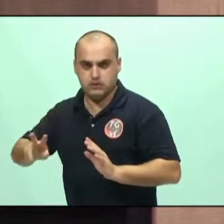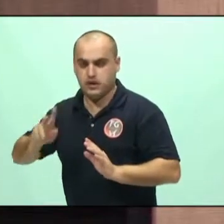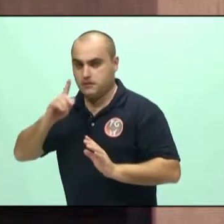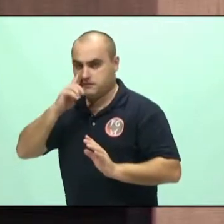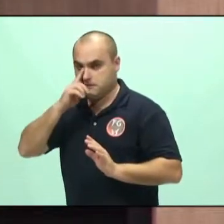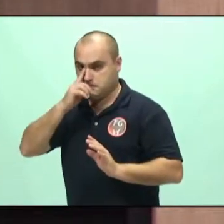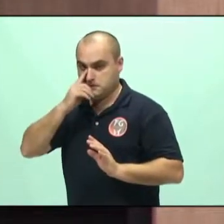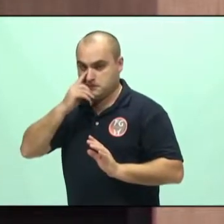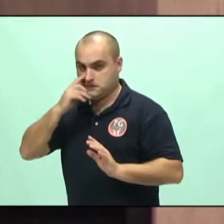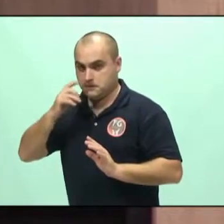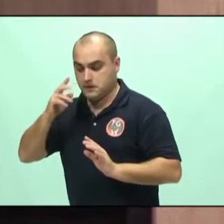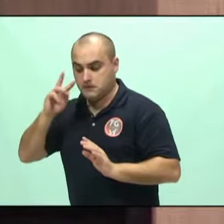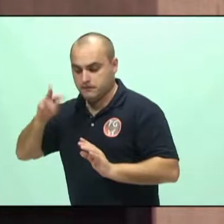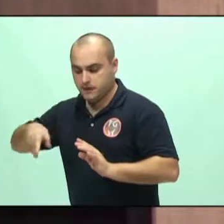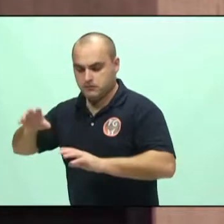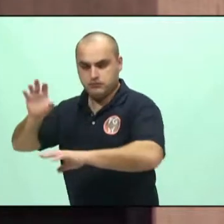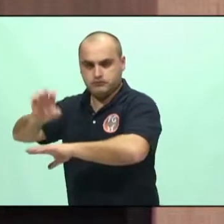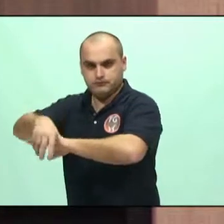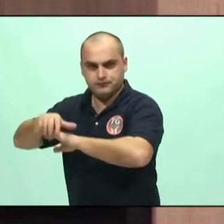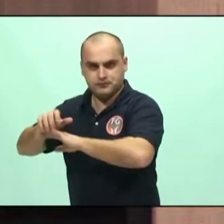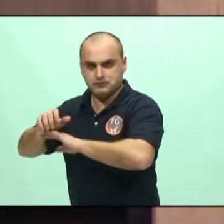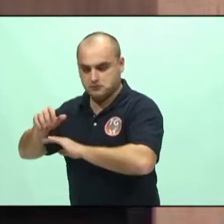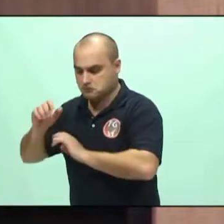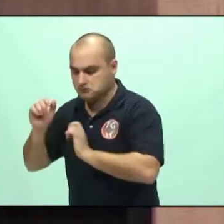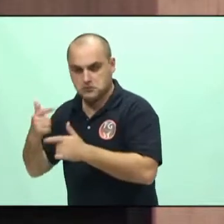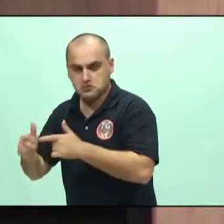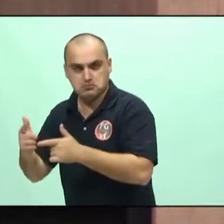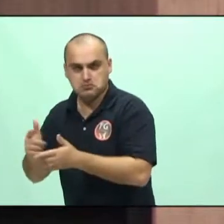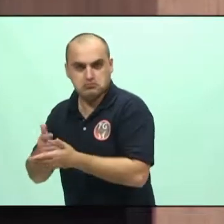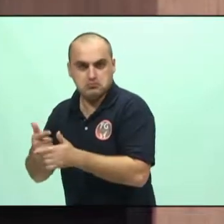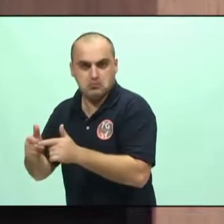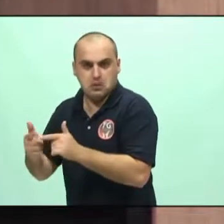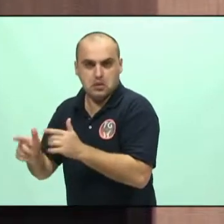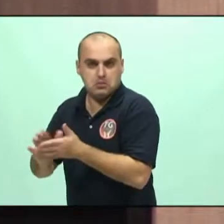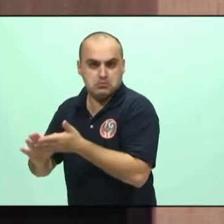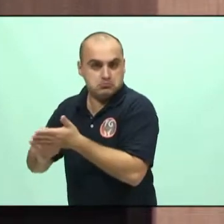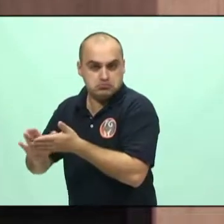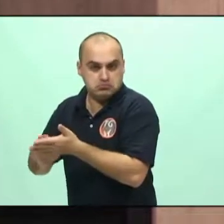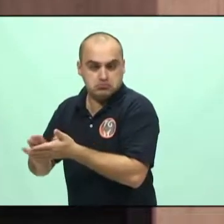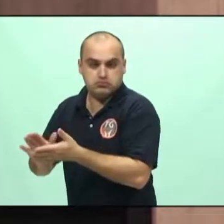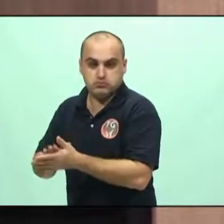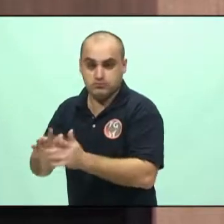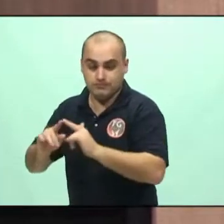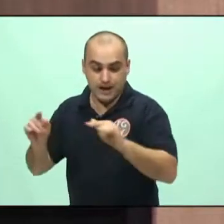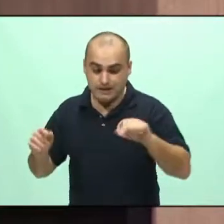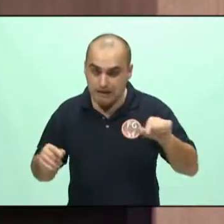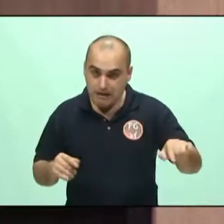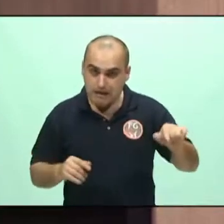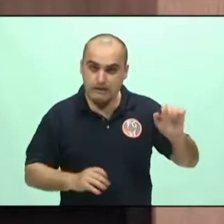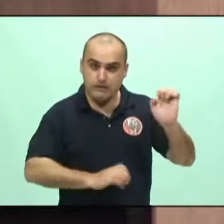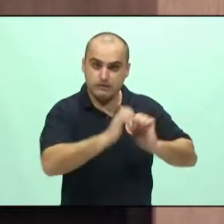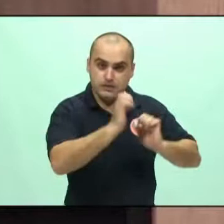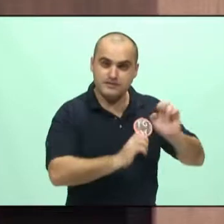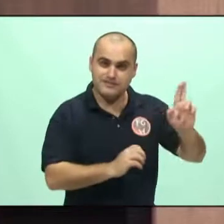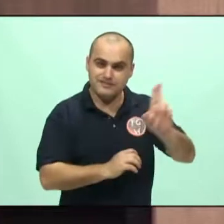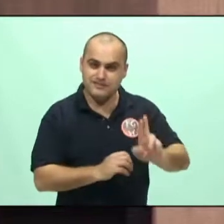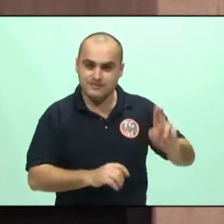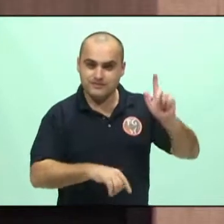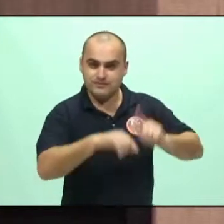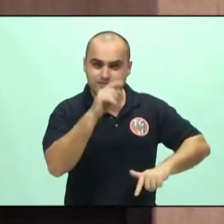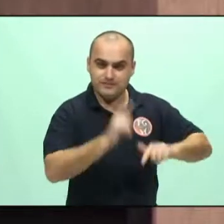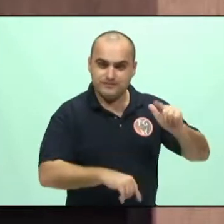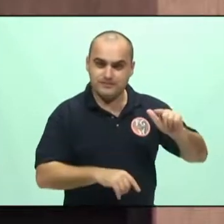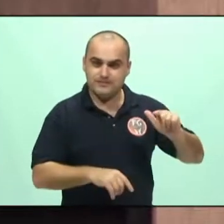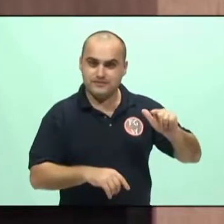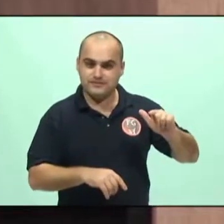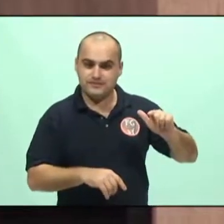a gente vê que pode chover pode dar sol não vai dar poeira não vai dar lá mas não vai dar nada mas essa empresa quando ela usa o material ela usa